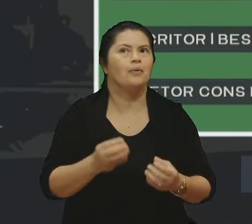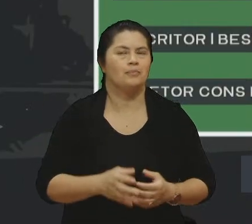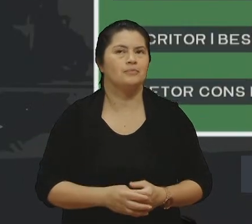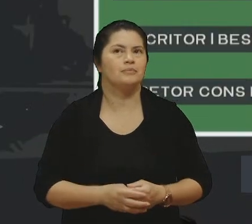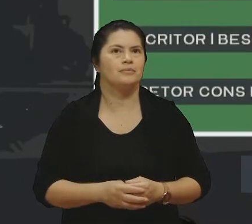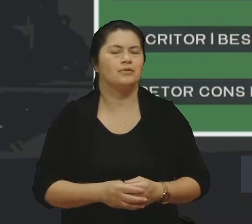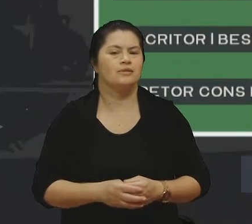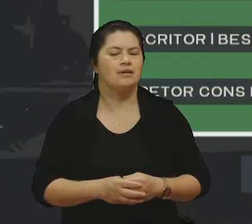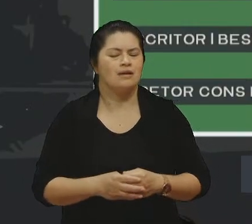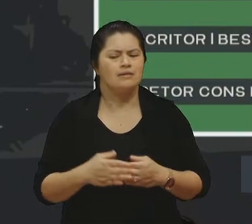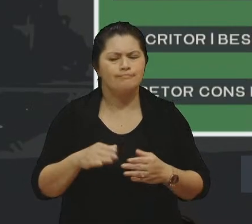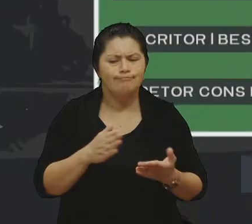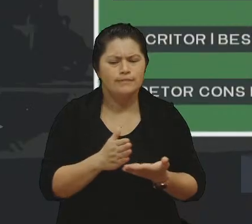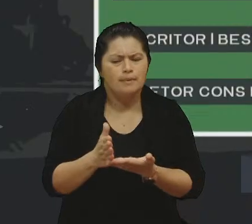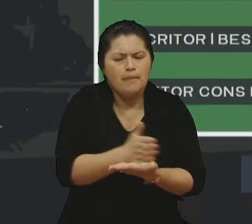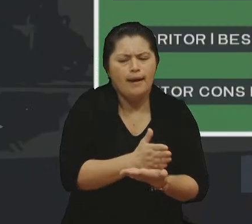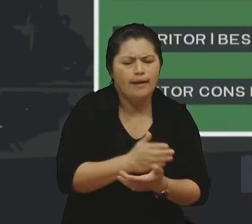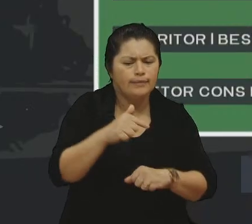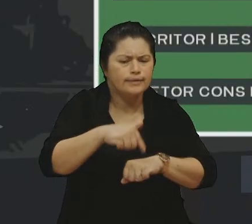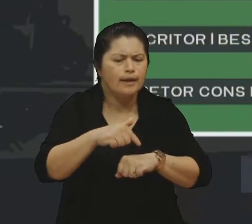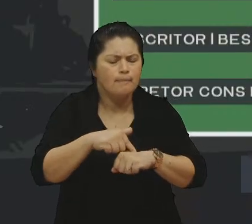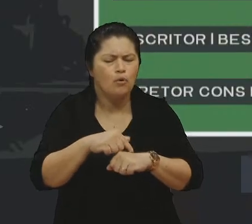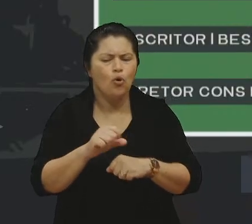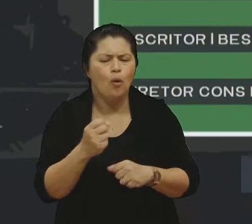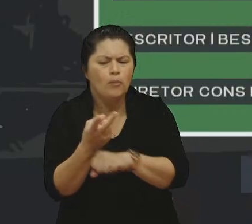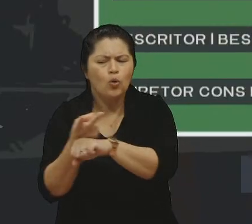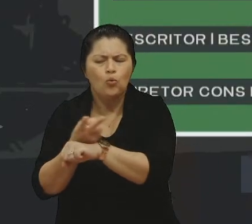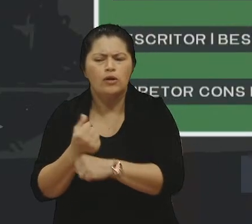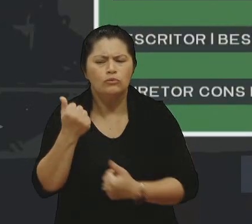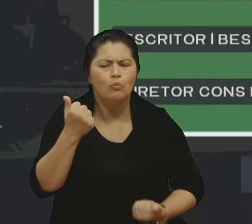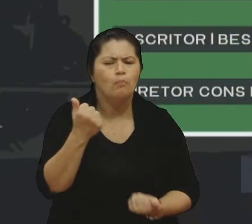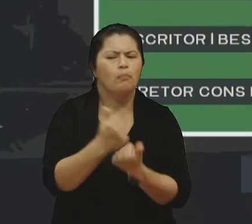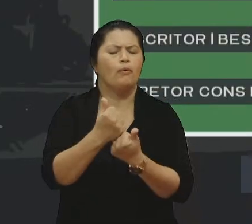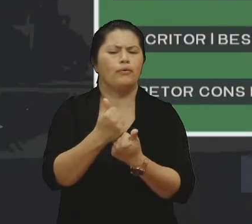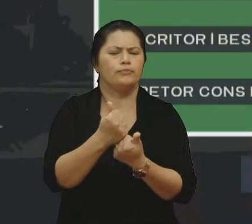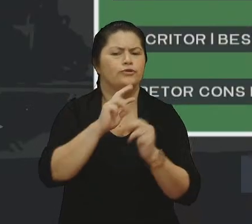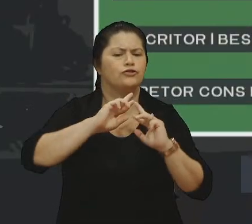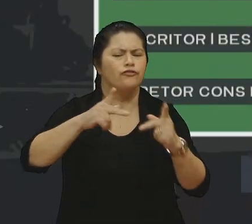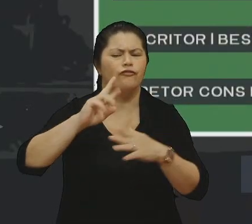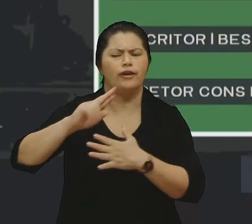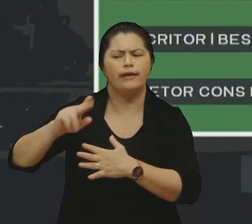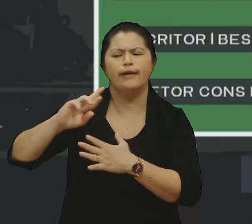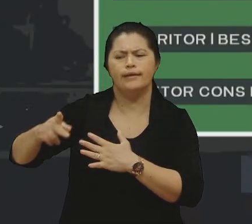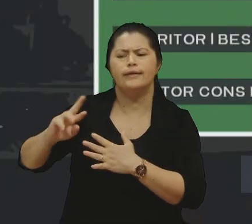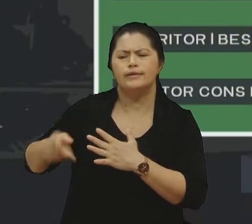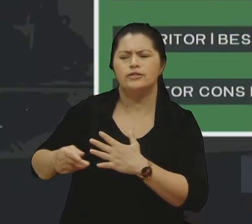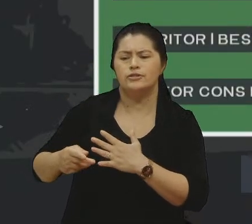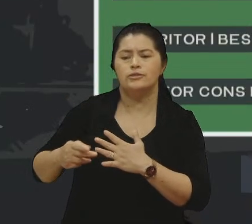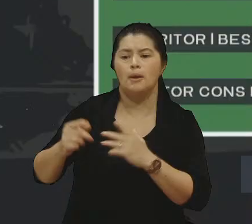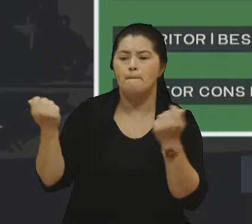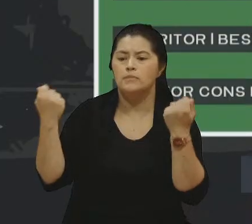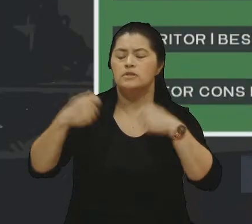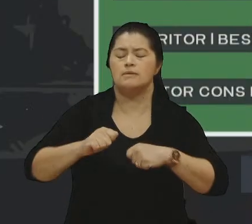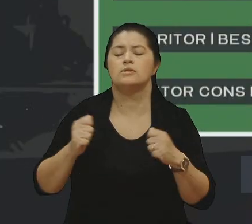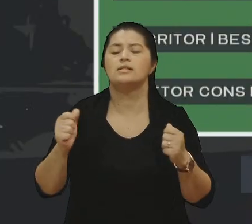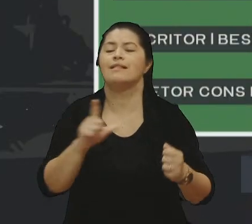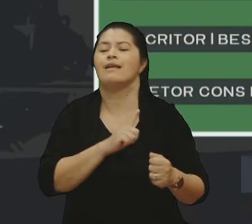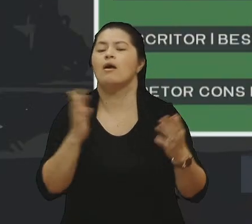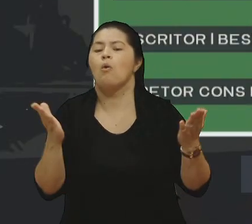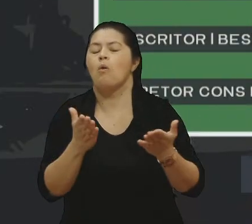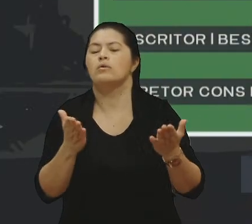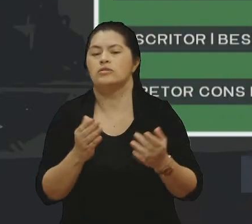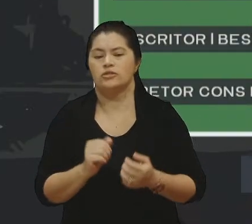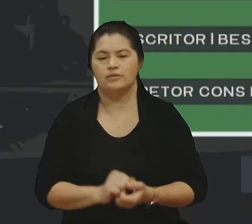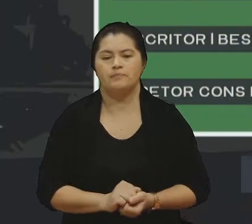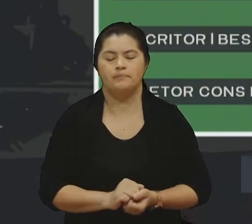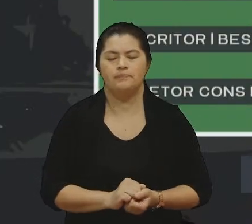para se desenvolver ou para buscar apoio, né, em algum momento, em diferentes possibilidades que a gente tem hoje. E quero aproveitar isso,